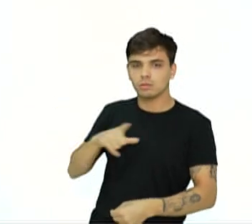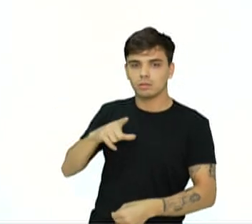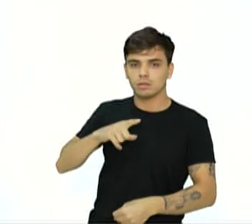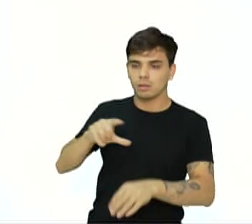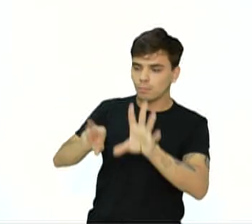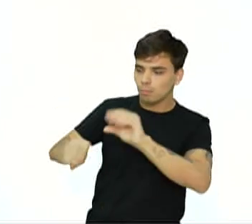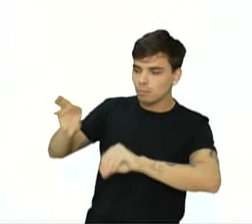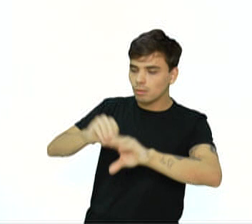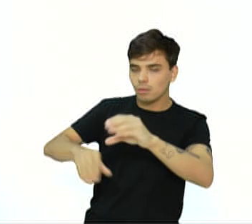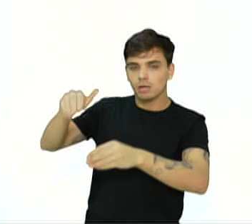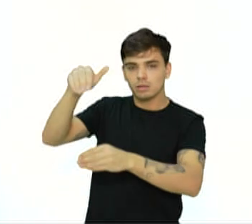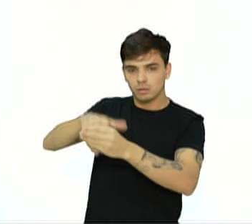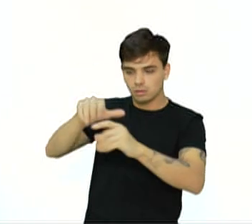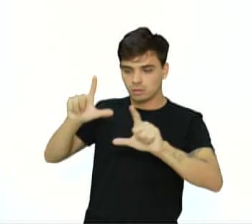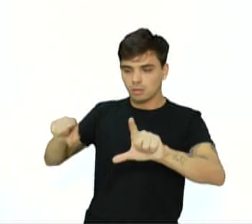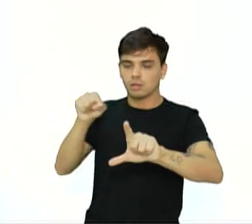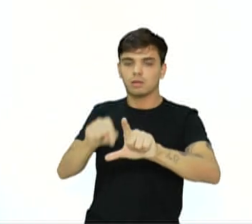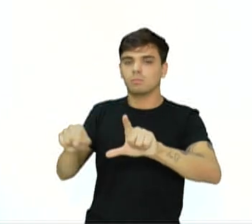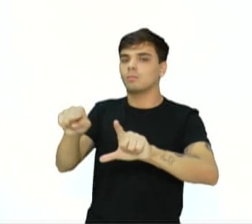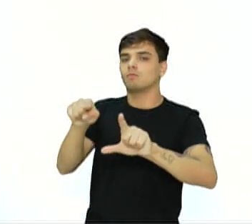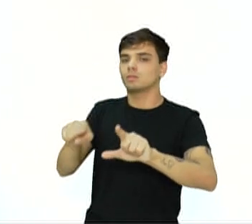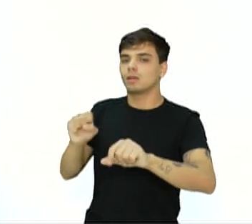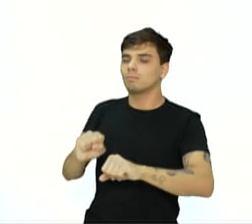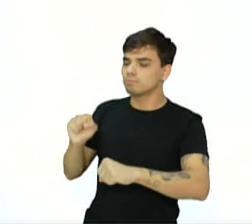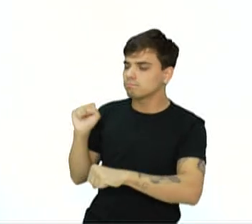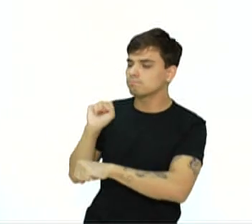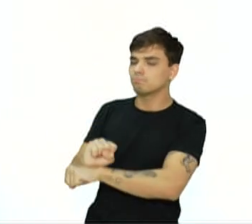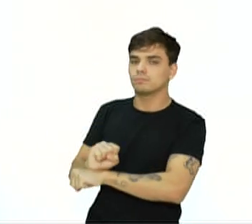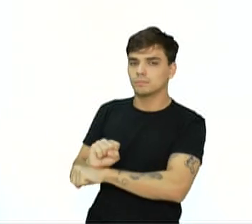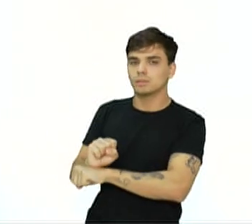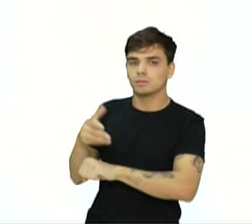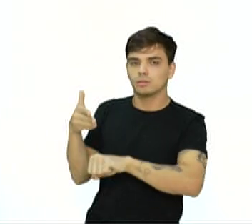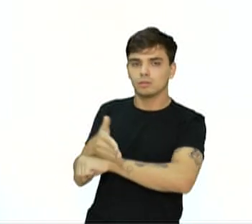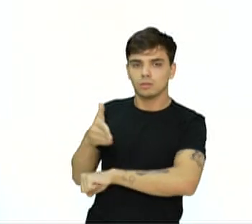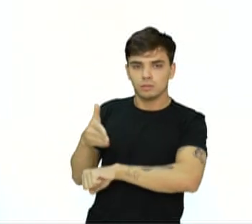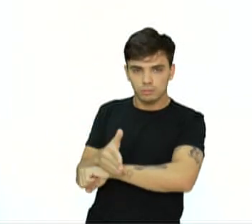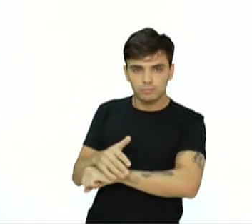mexe nas urnas, você impede o acesso